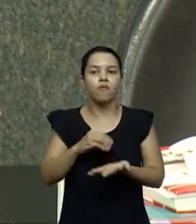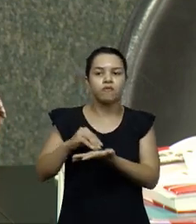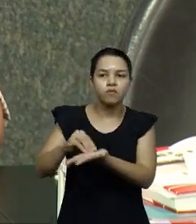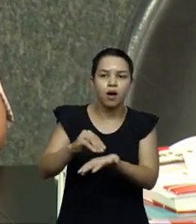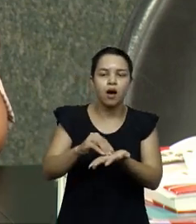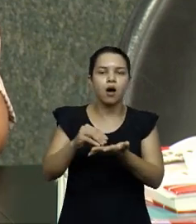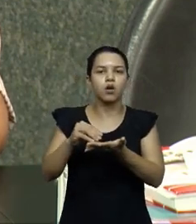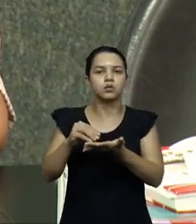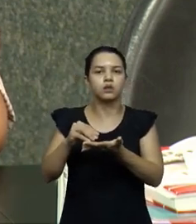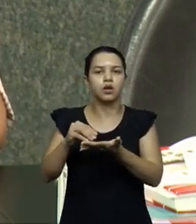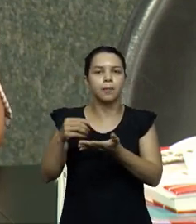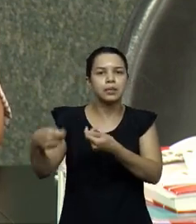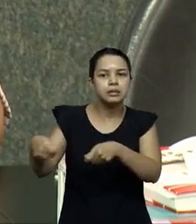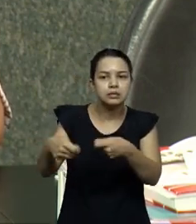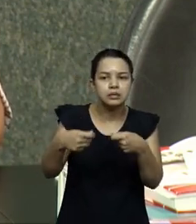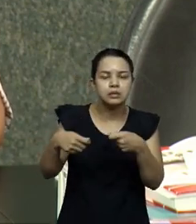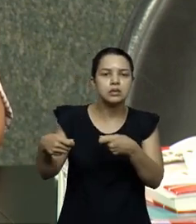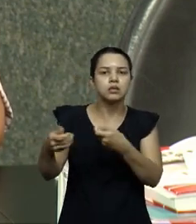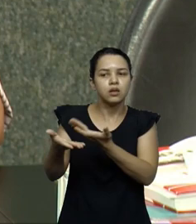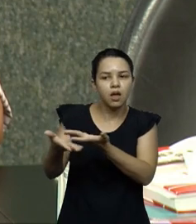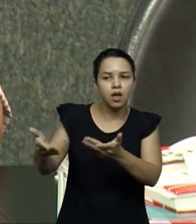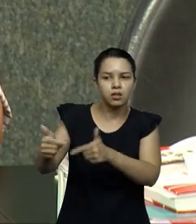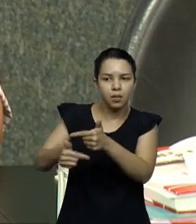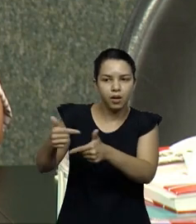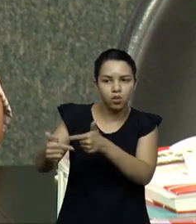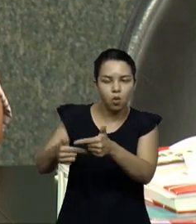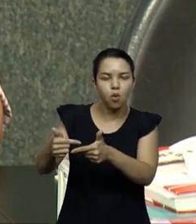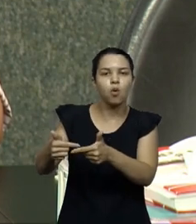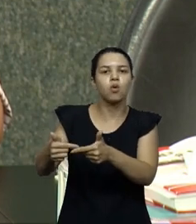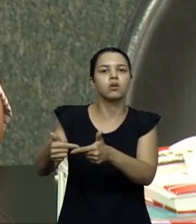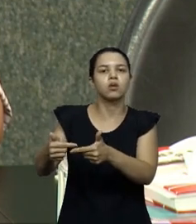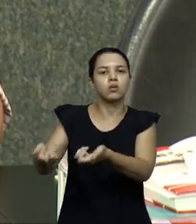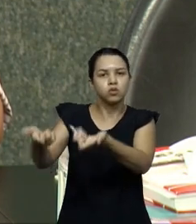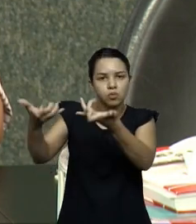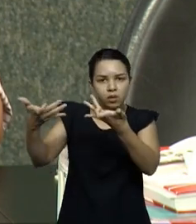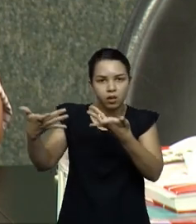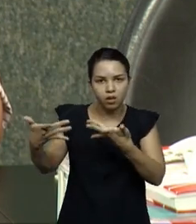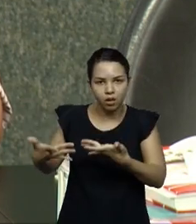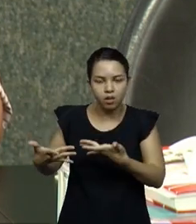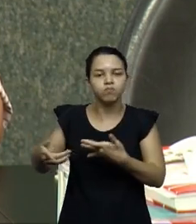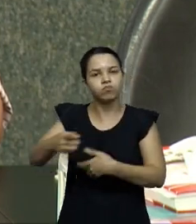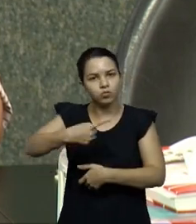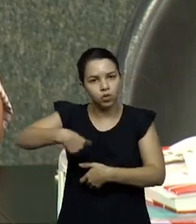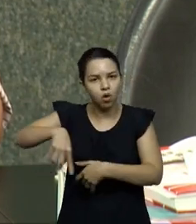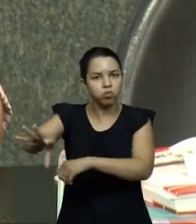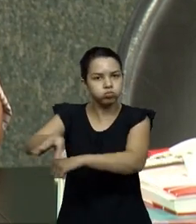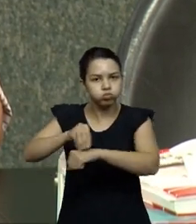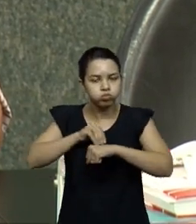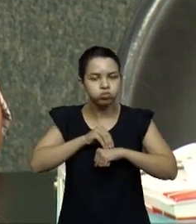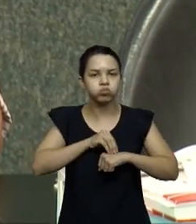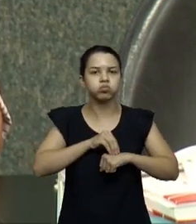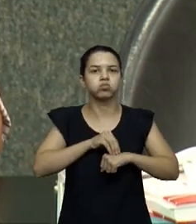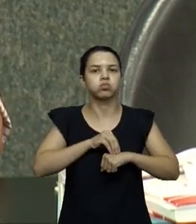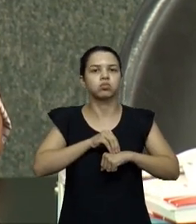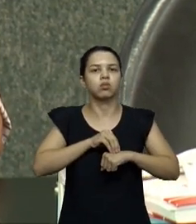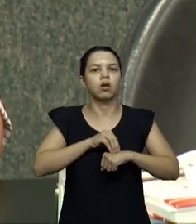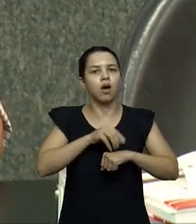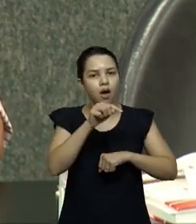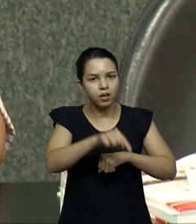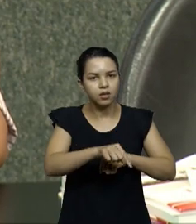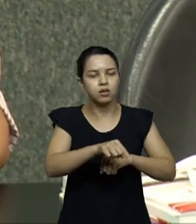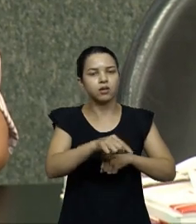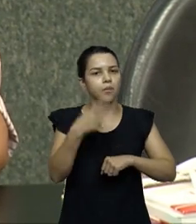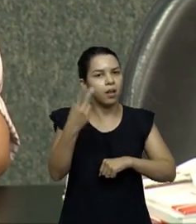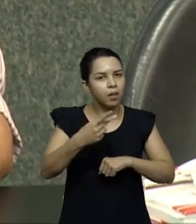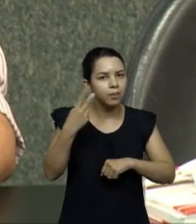que são levados até o nosso sindicato para que nós possamos também através do Parlamento buscar